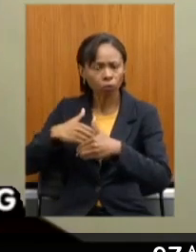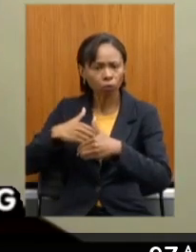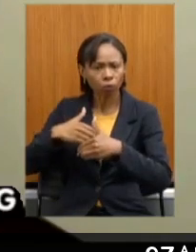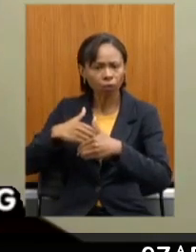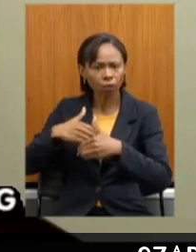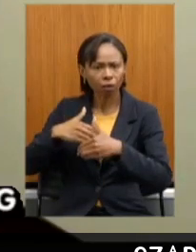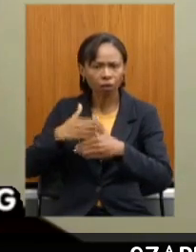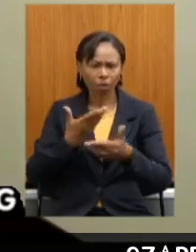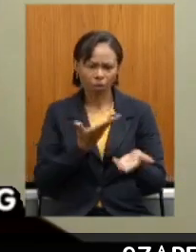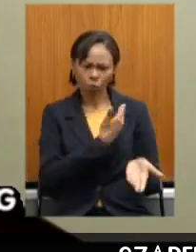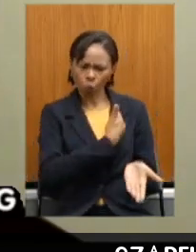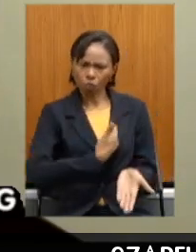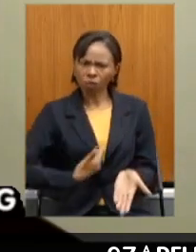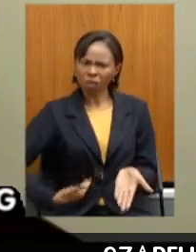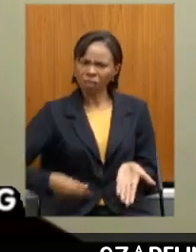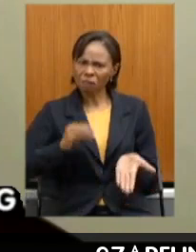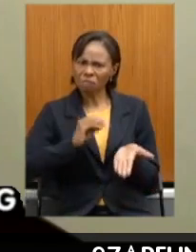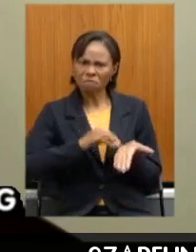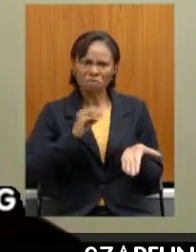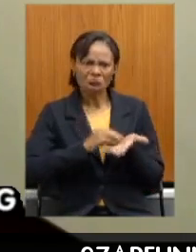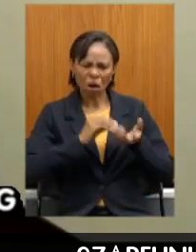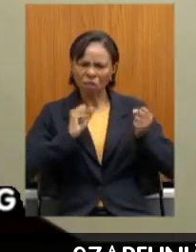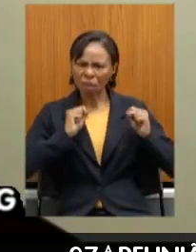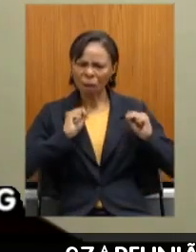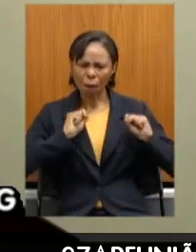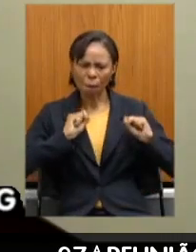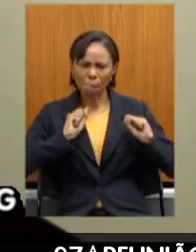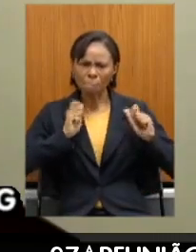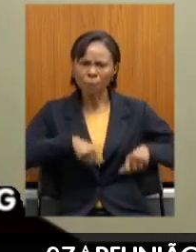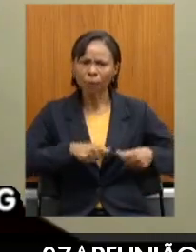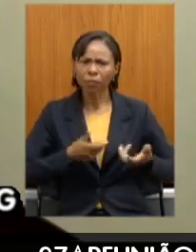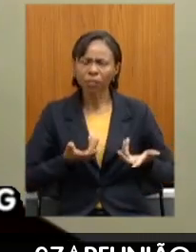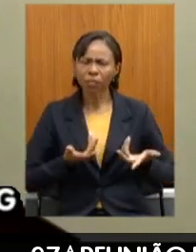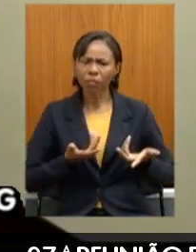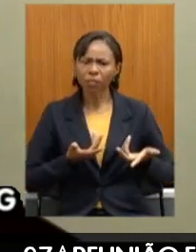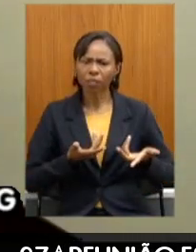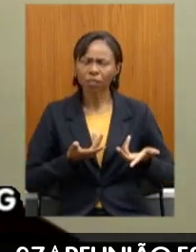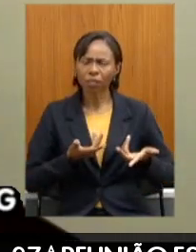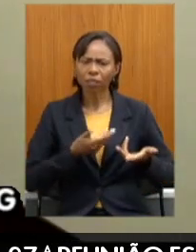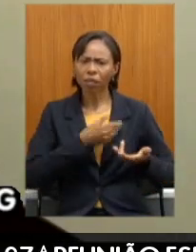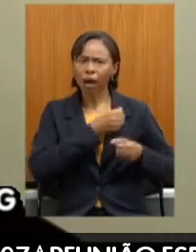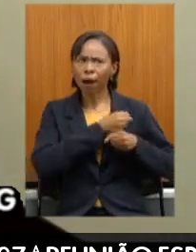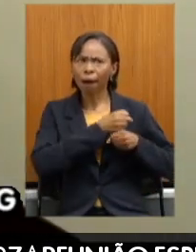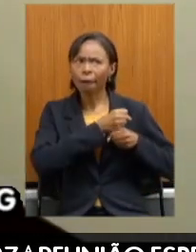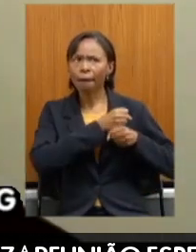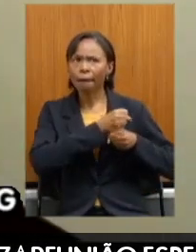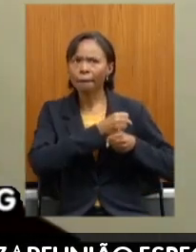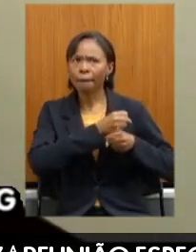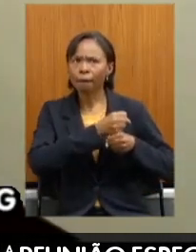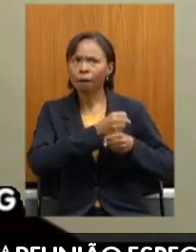dos governantes em gerir os recursos públicos no decorrer dos anos.